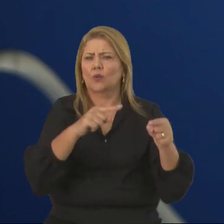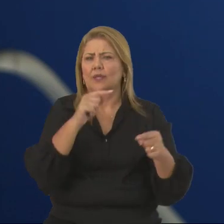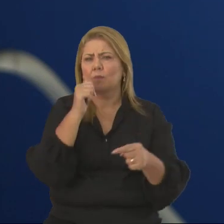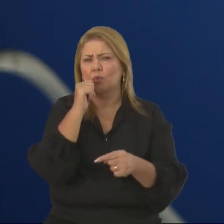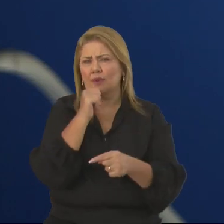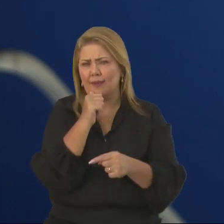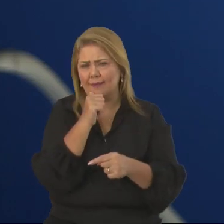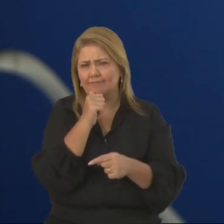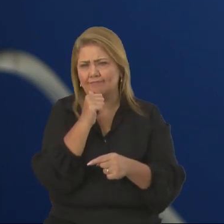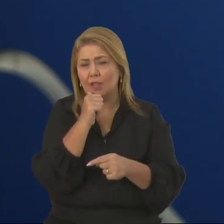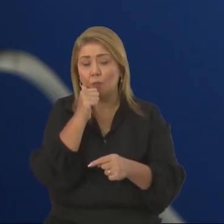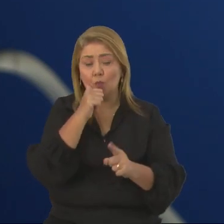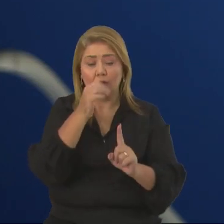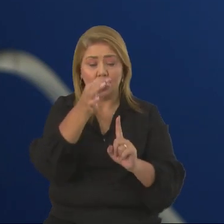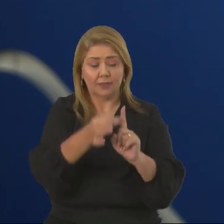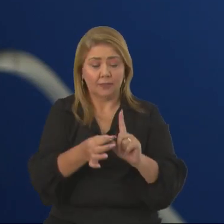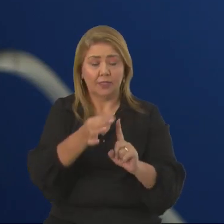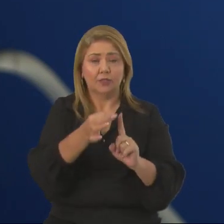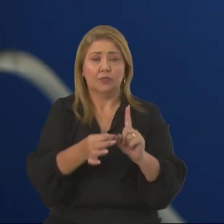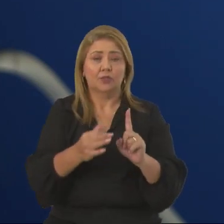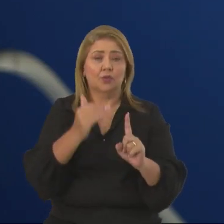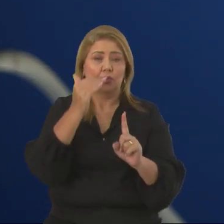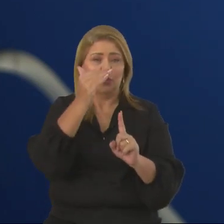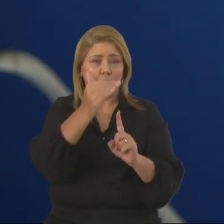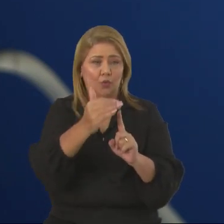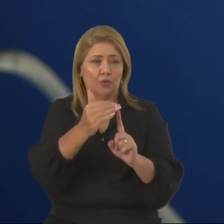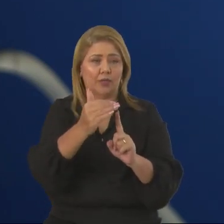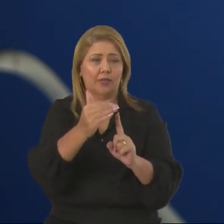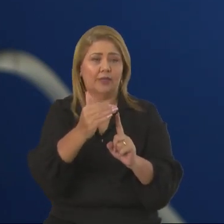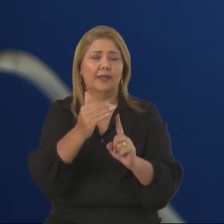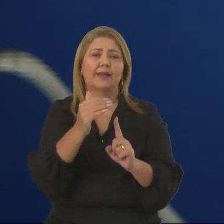foi a primeira a presidir